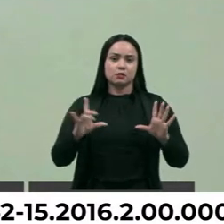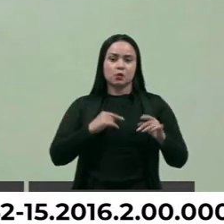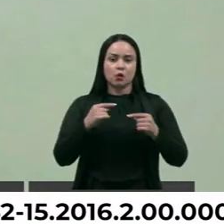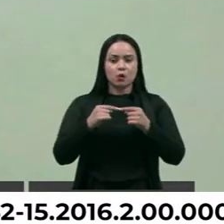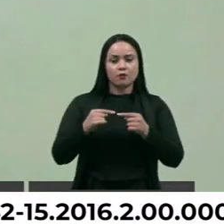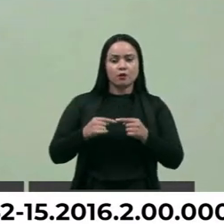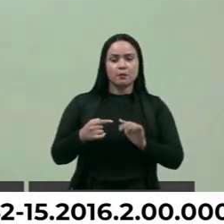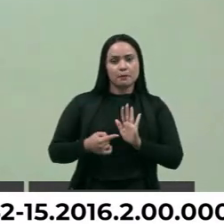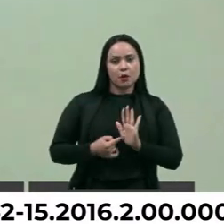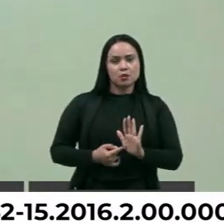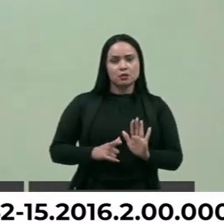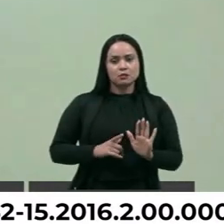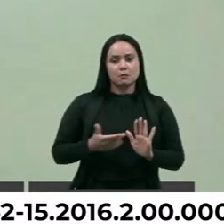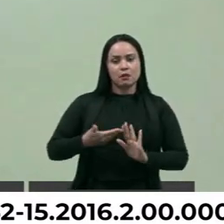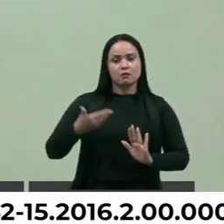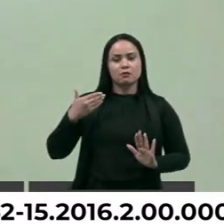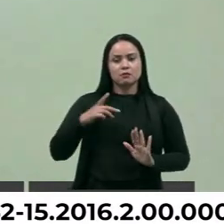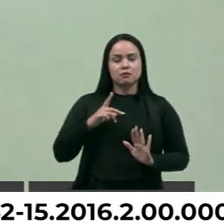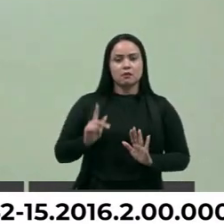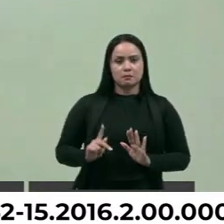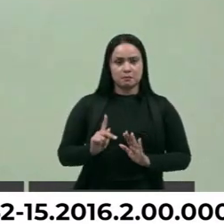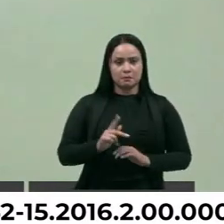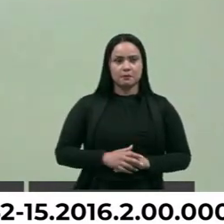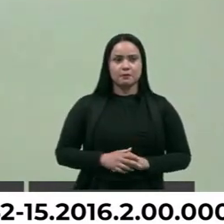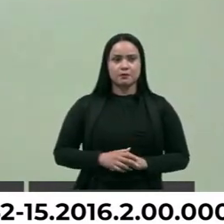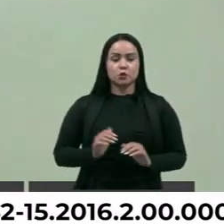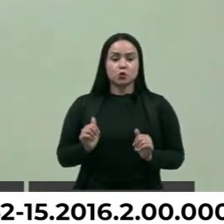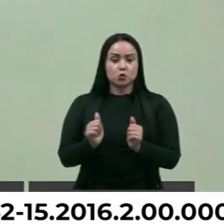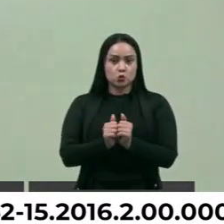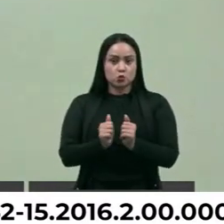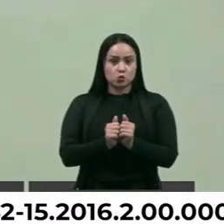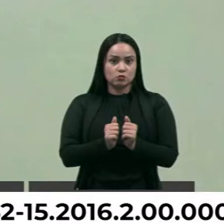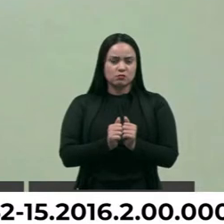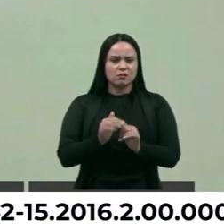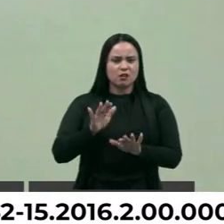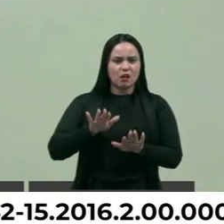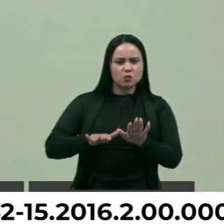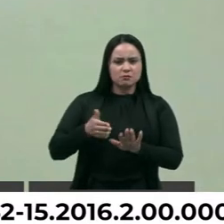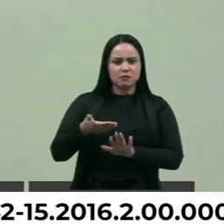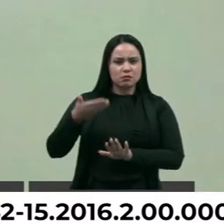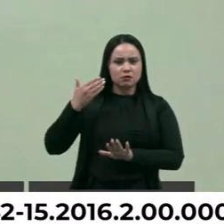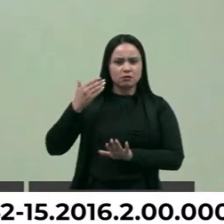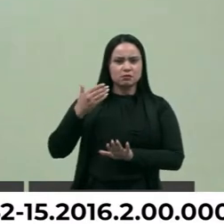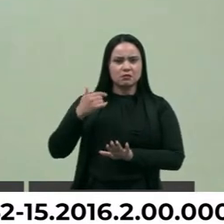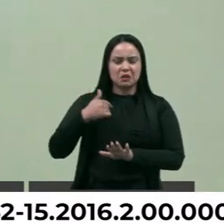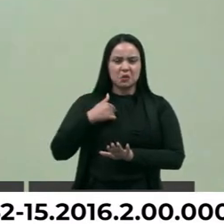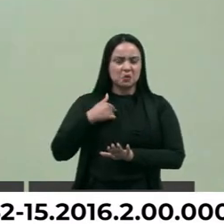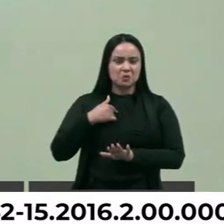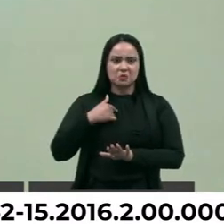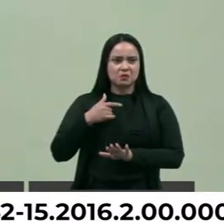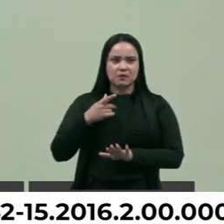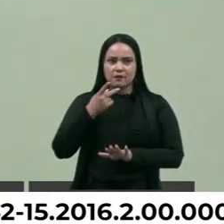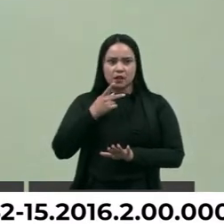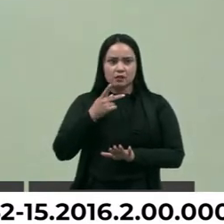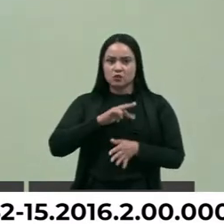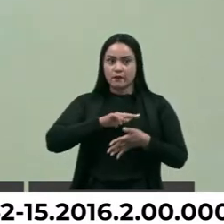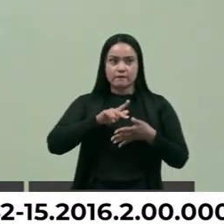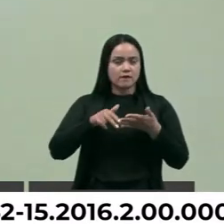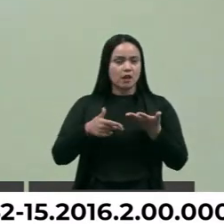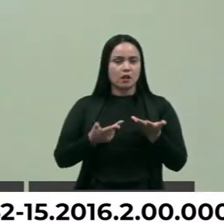conforme demonstram os precedentes a seguir. E eu junto aqui alguns precedentes, os quais eu não irei cansá-los, são